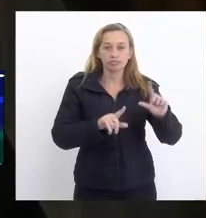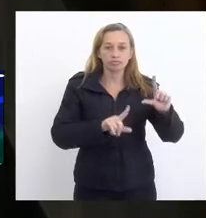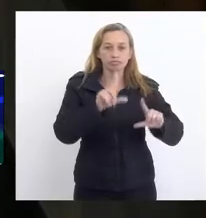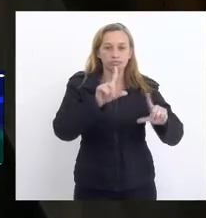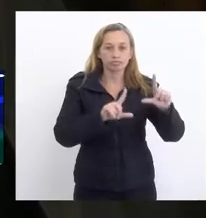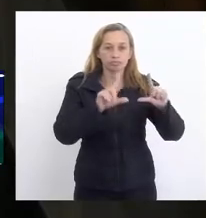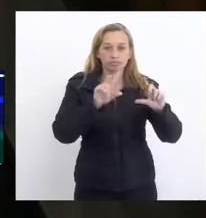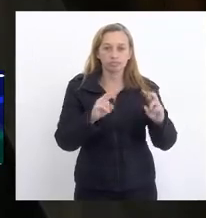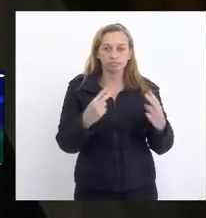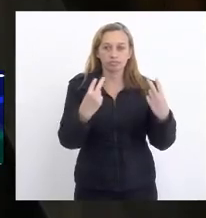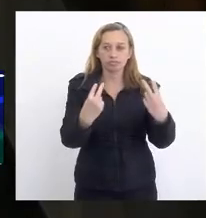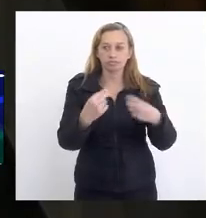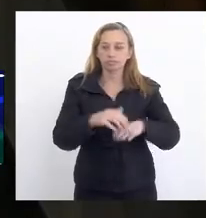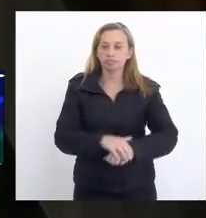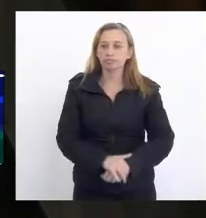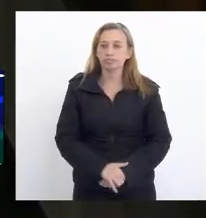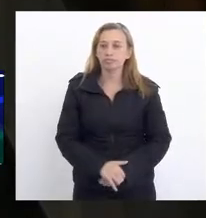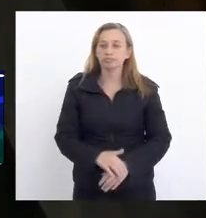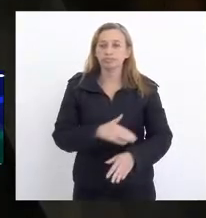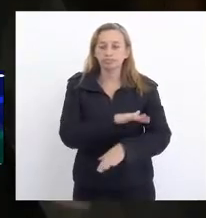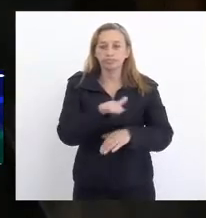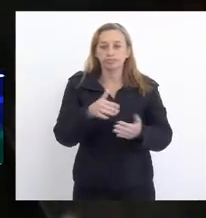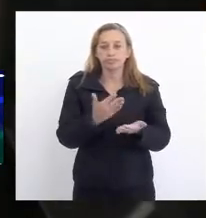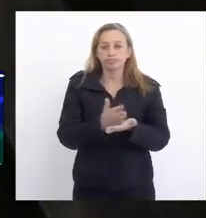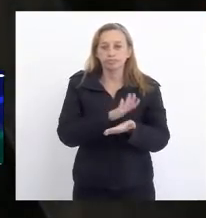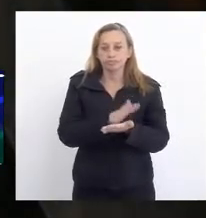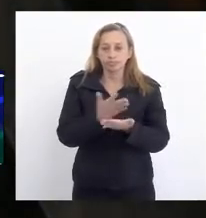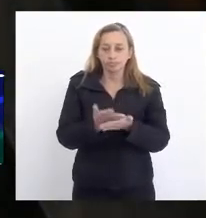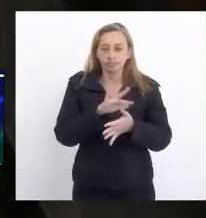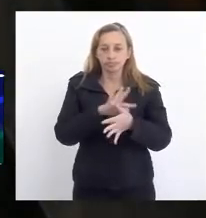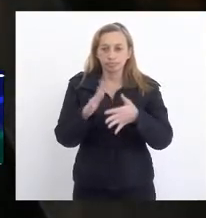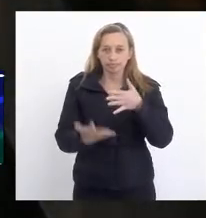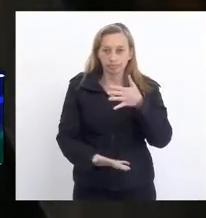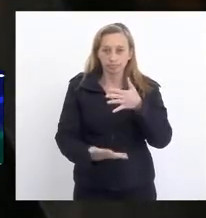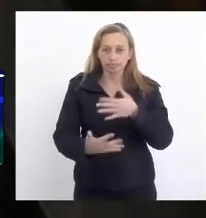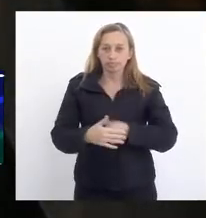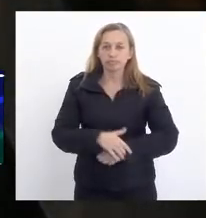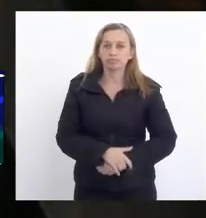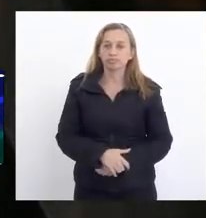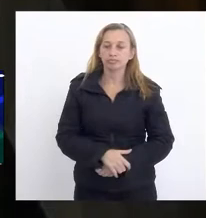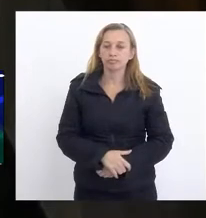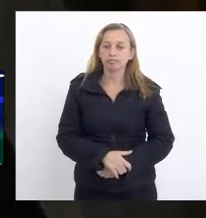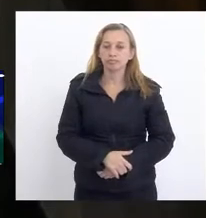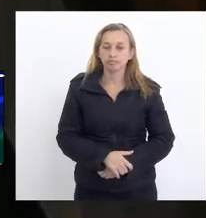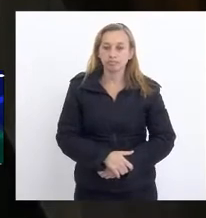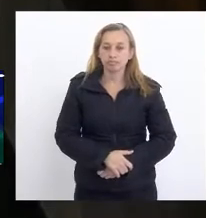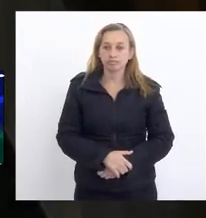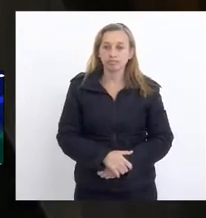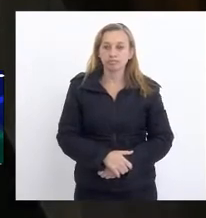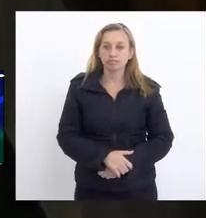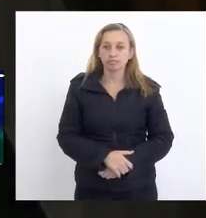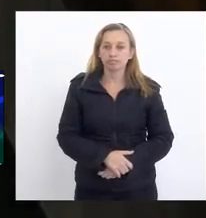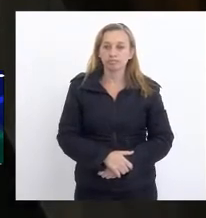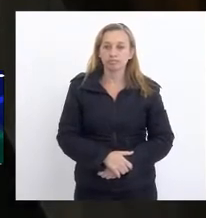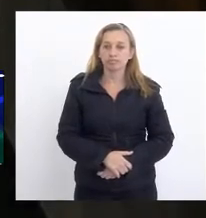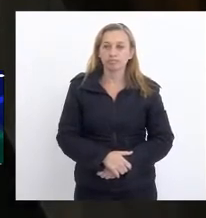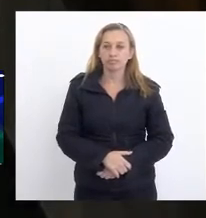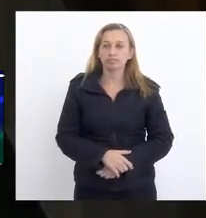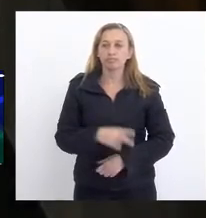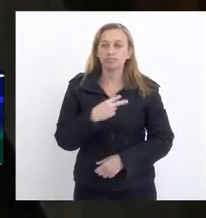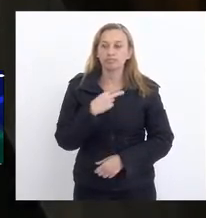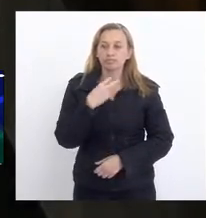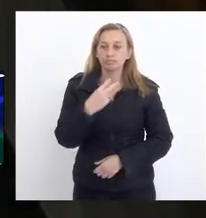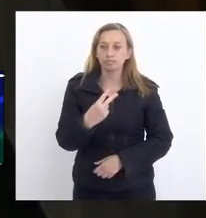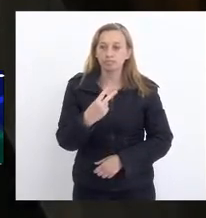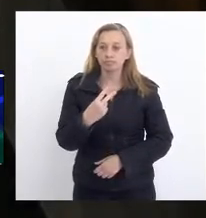telespectadores, senhora intérprete da linguagem de Libra, que leva nossa